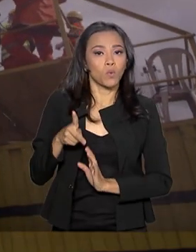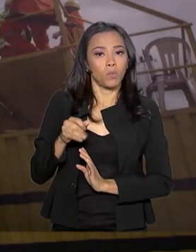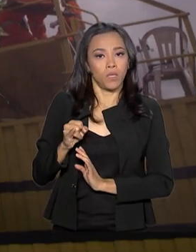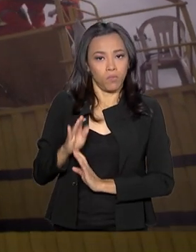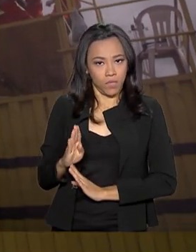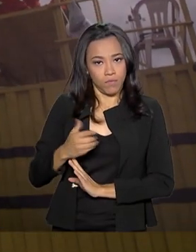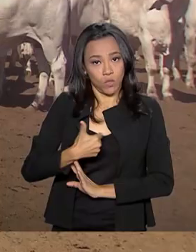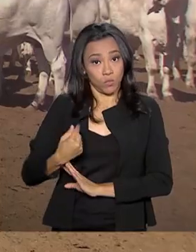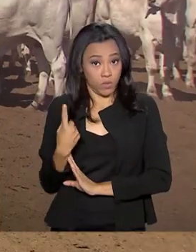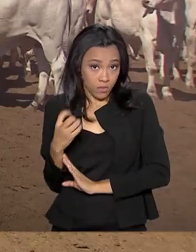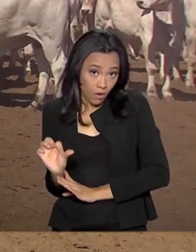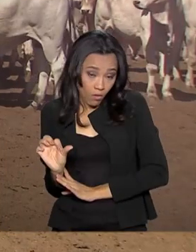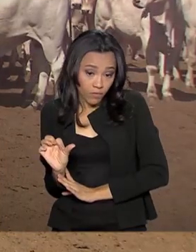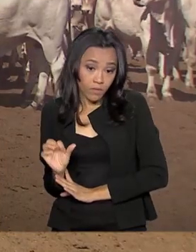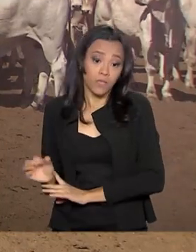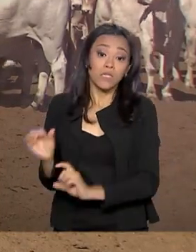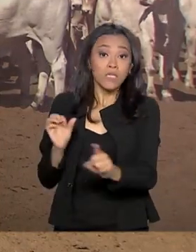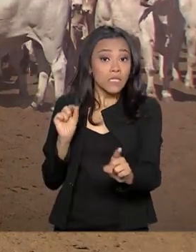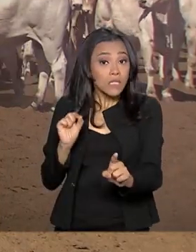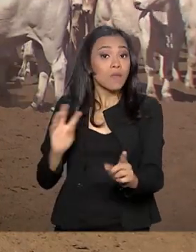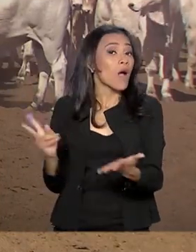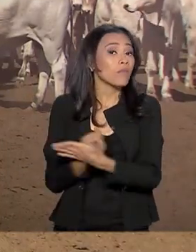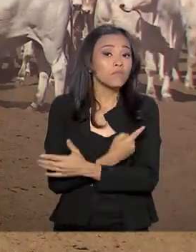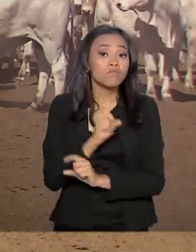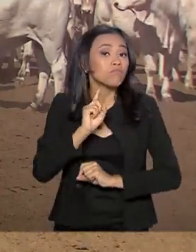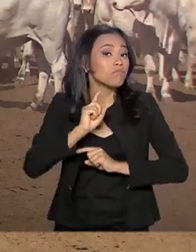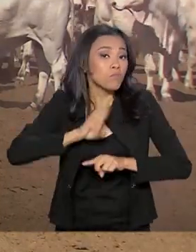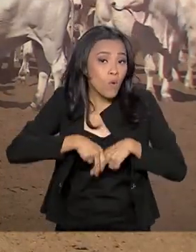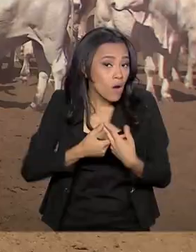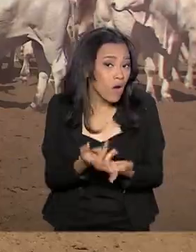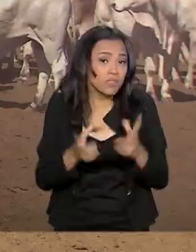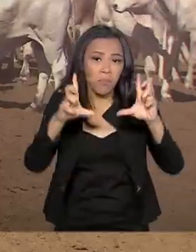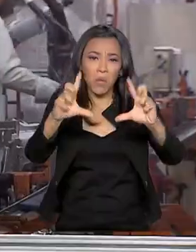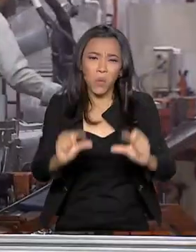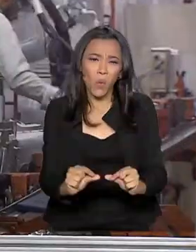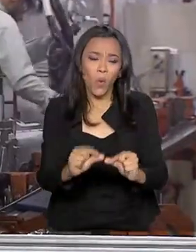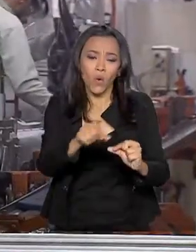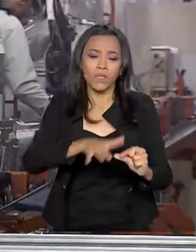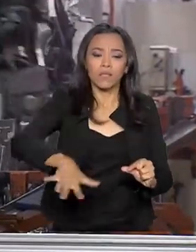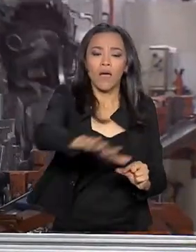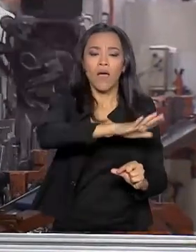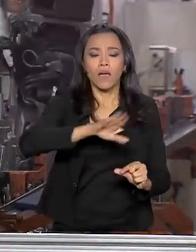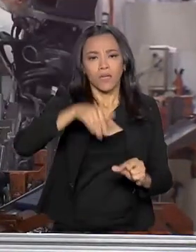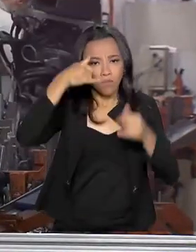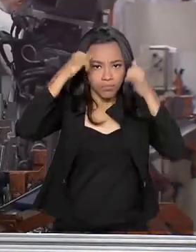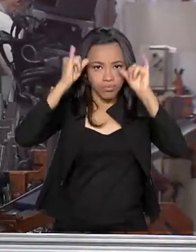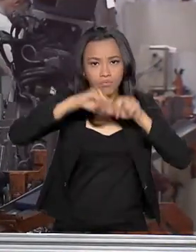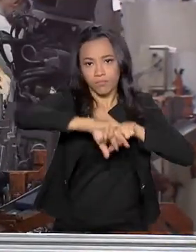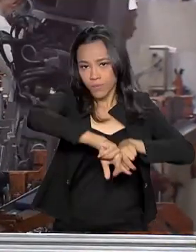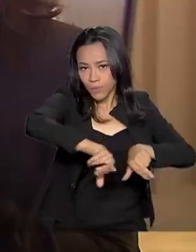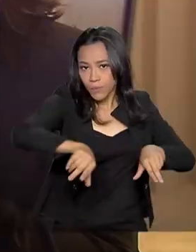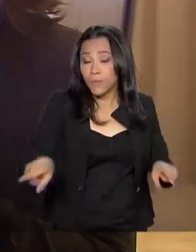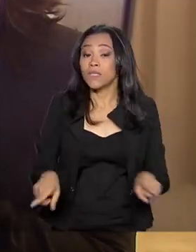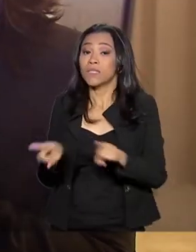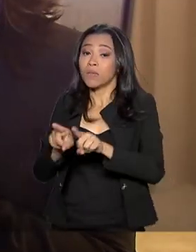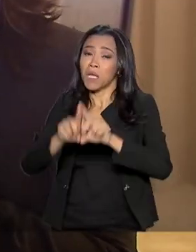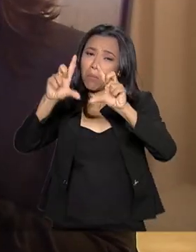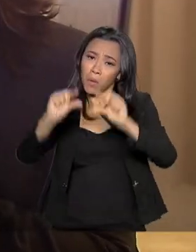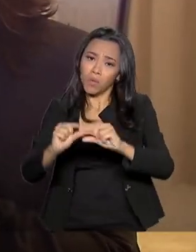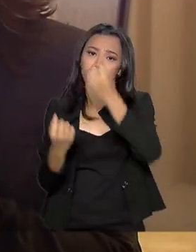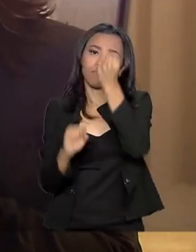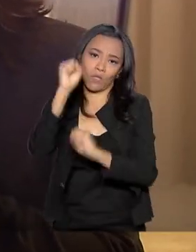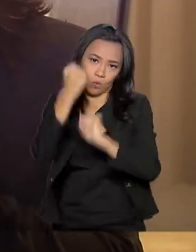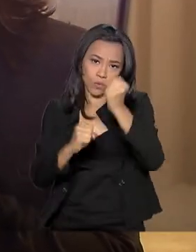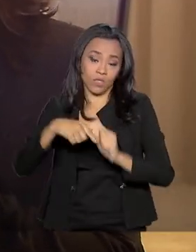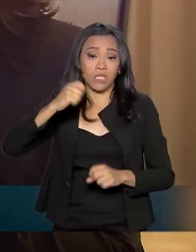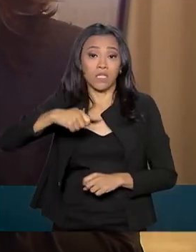2019. Isso ocorreu por causa da menor produção agropecuária e da indústria no primeiro trimestre. Ainda segundo